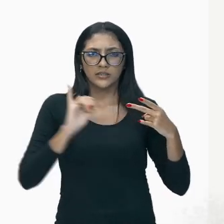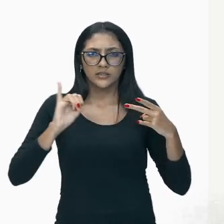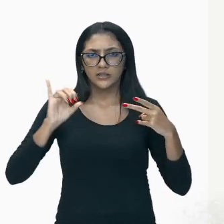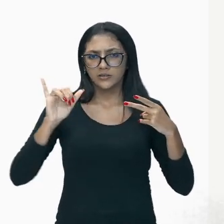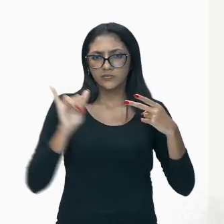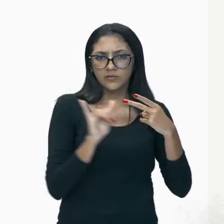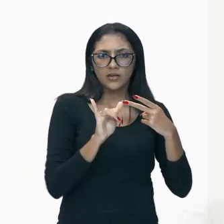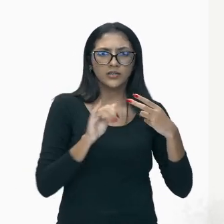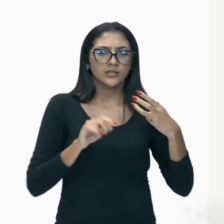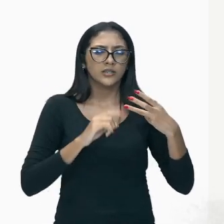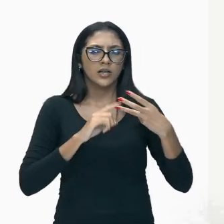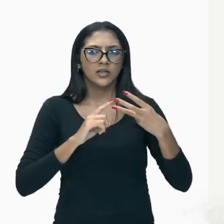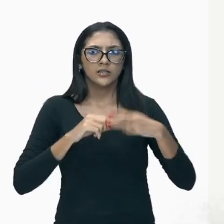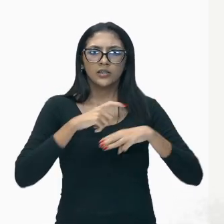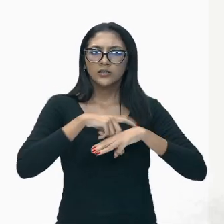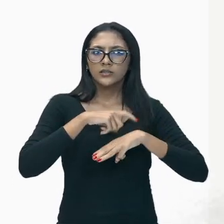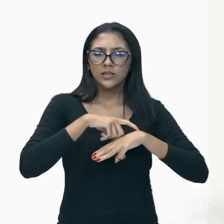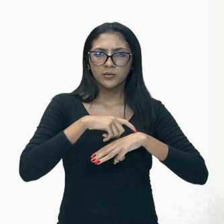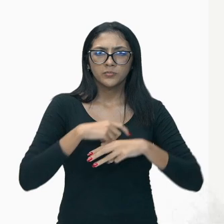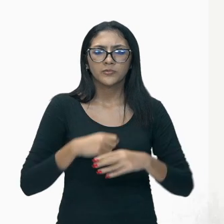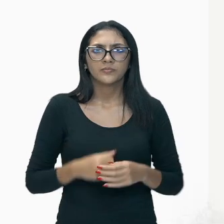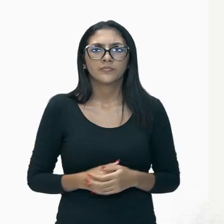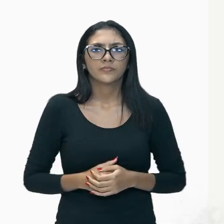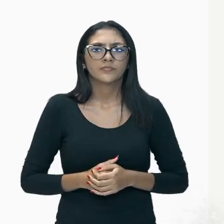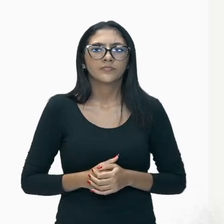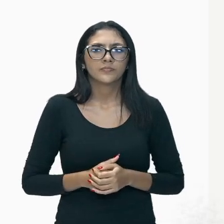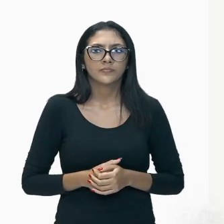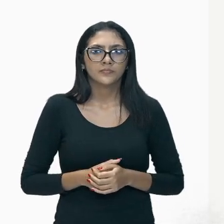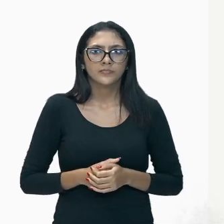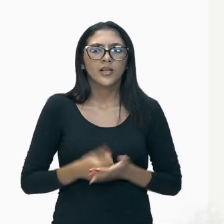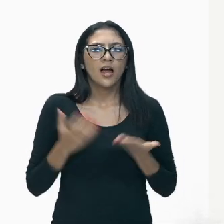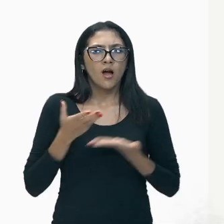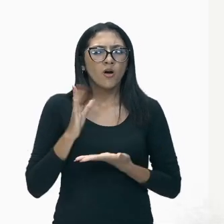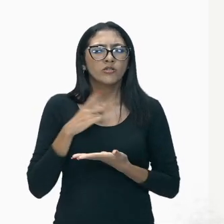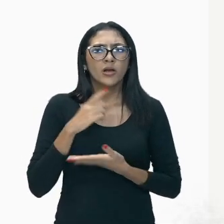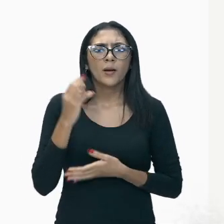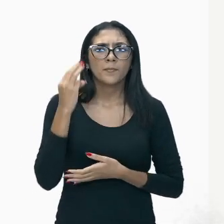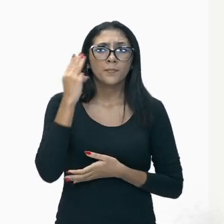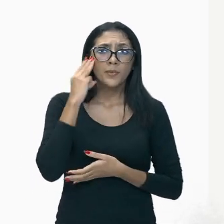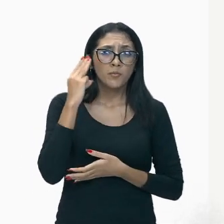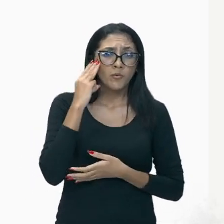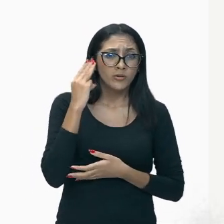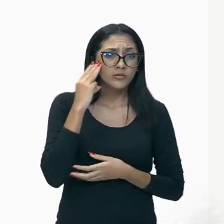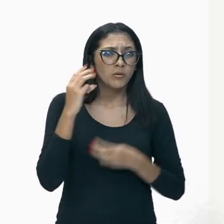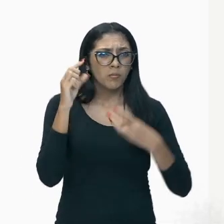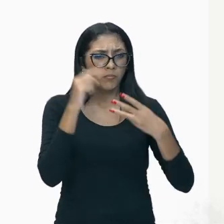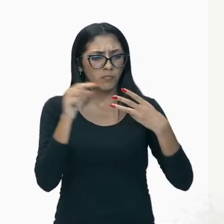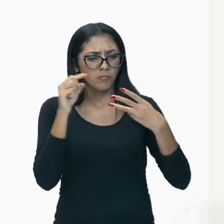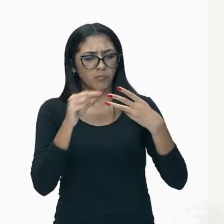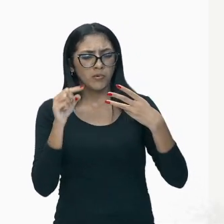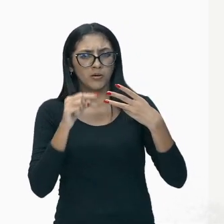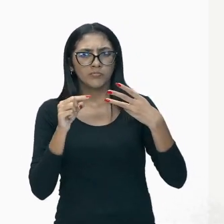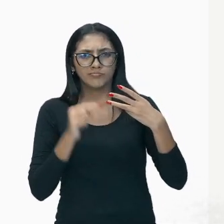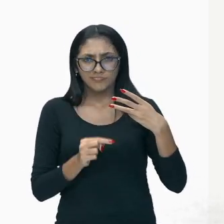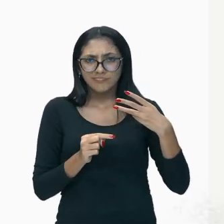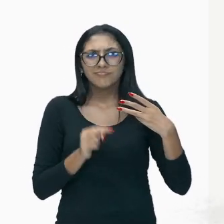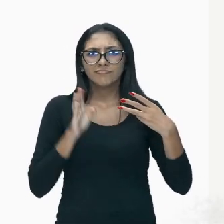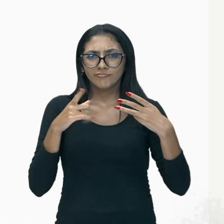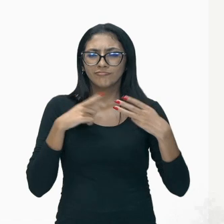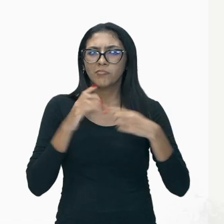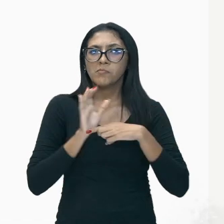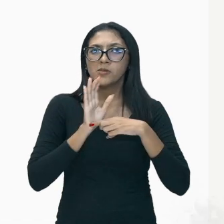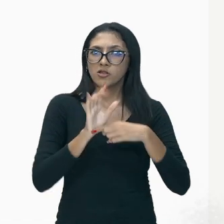de tempo é em segundos. E agora sim, depois que já apresentei